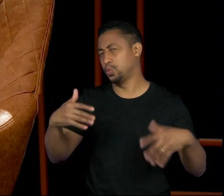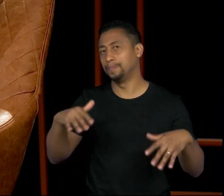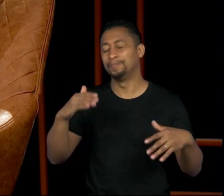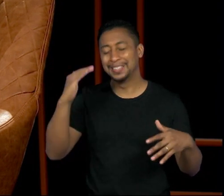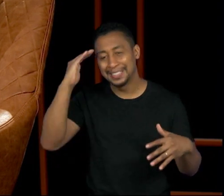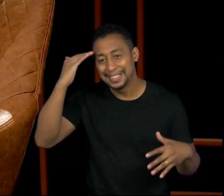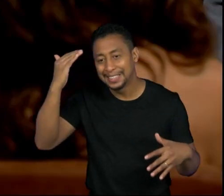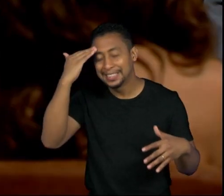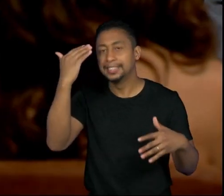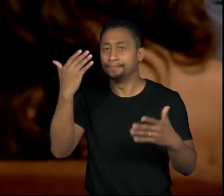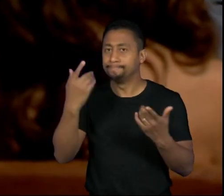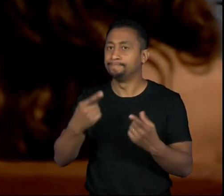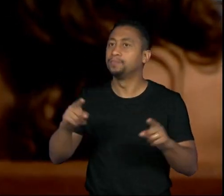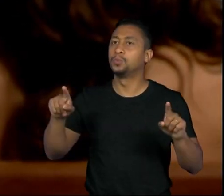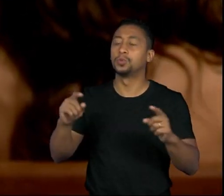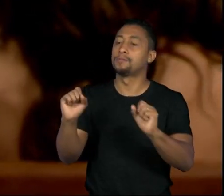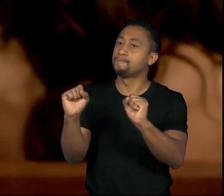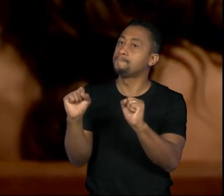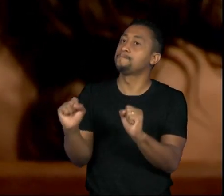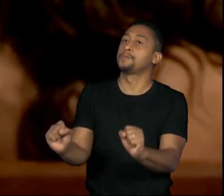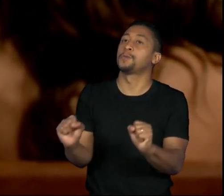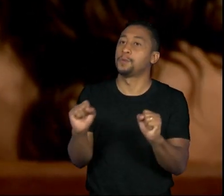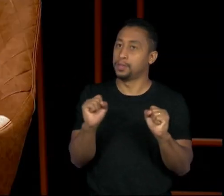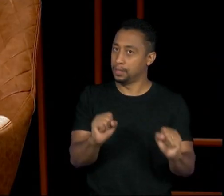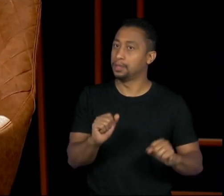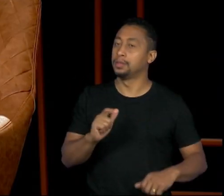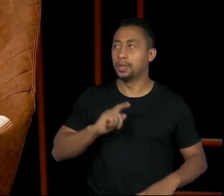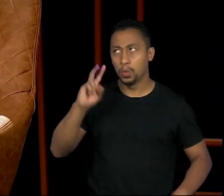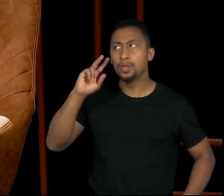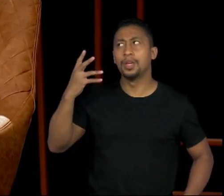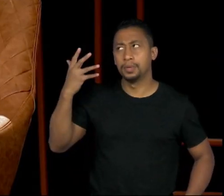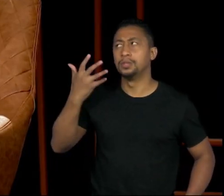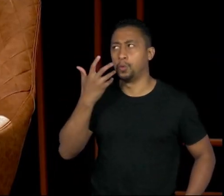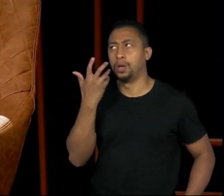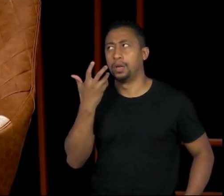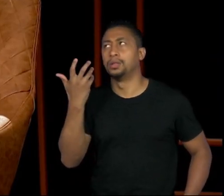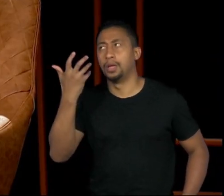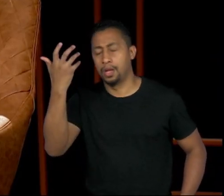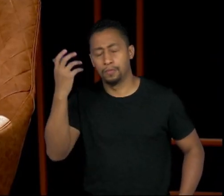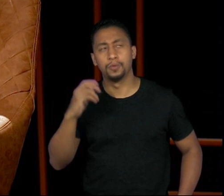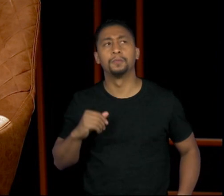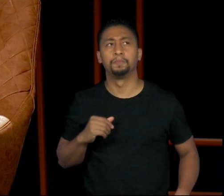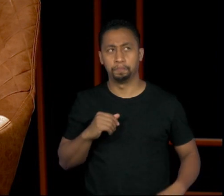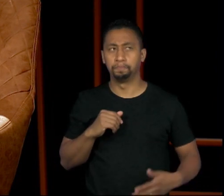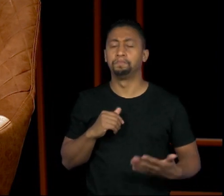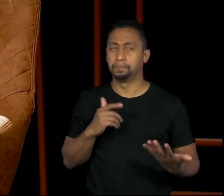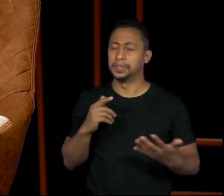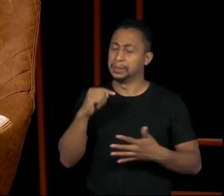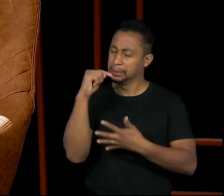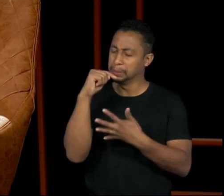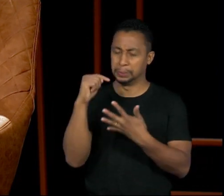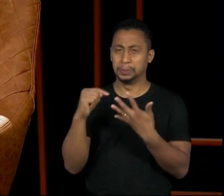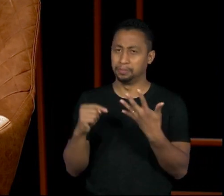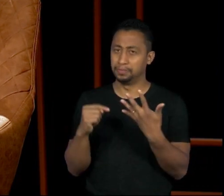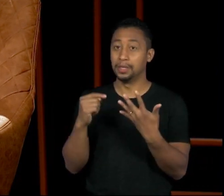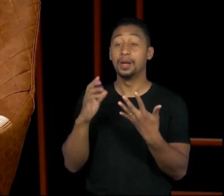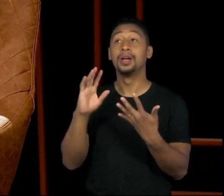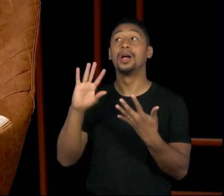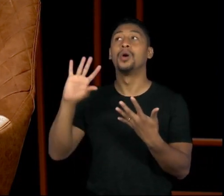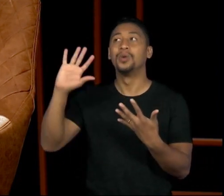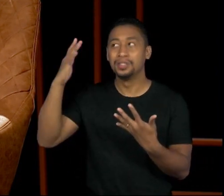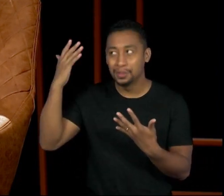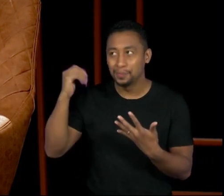música ali. Eu me lembro que quando eu cantava Nemequitepá, Retrato em Branco e Preto, La Vie en Rose, e um dia entrei para